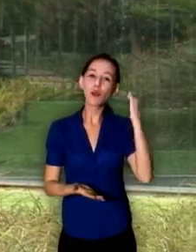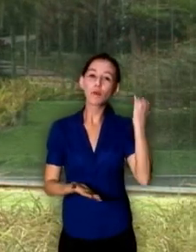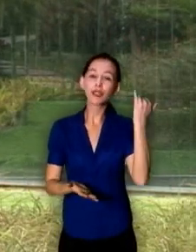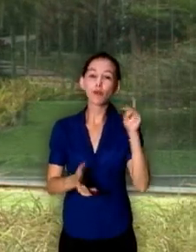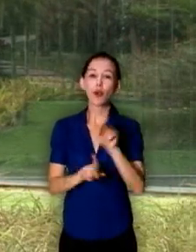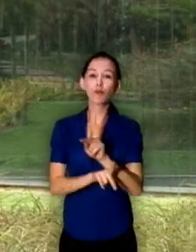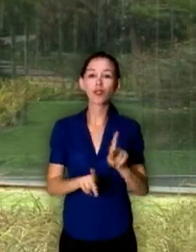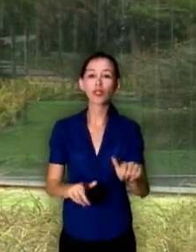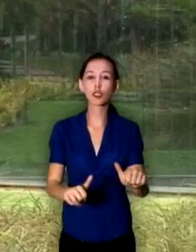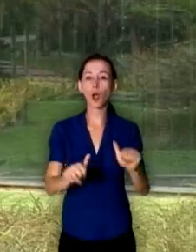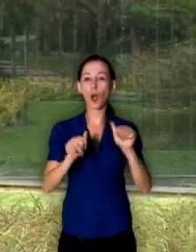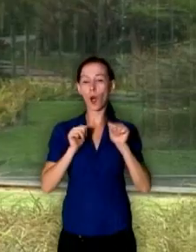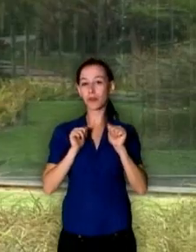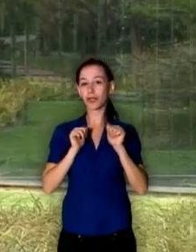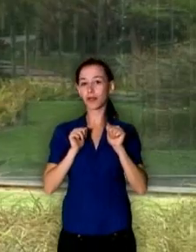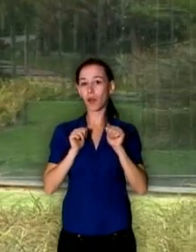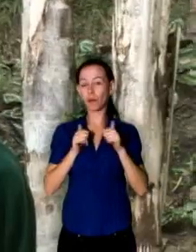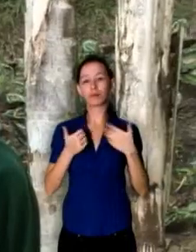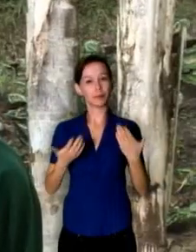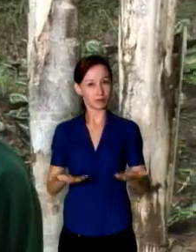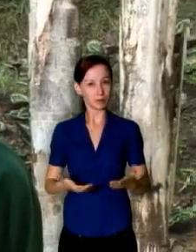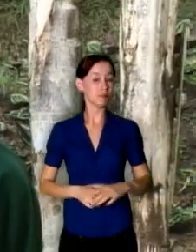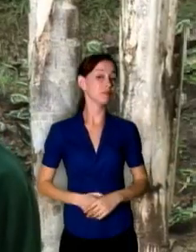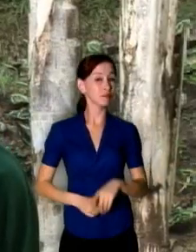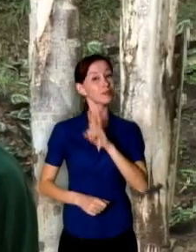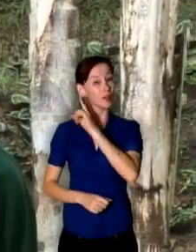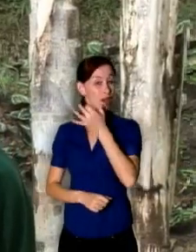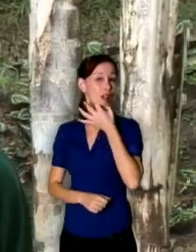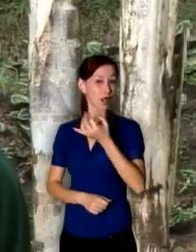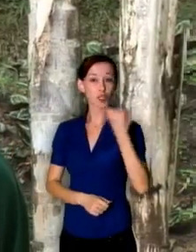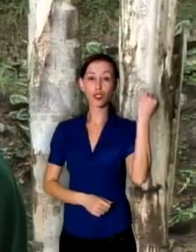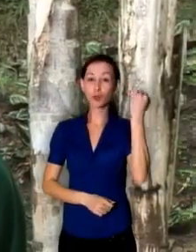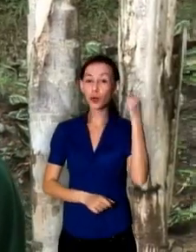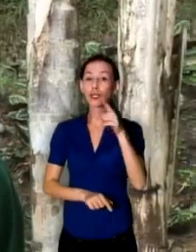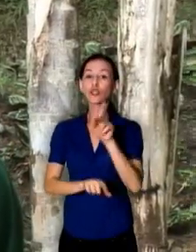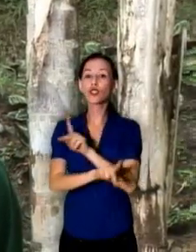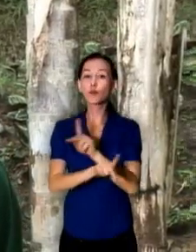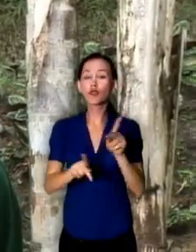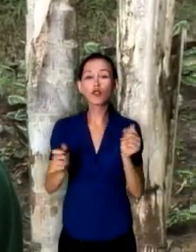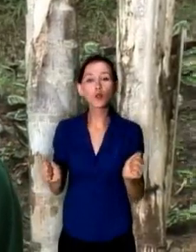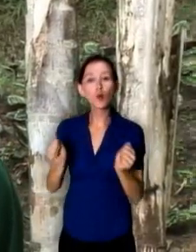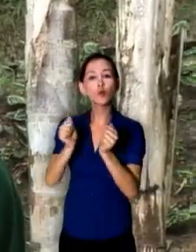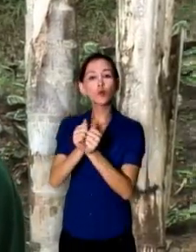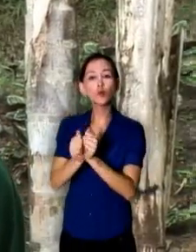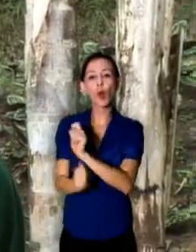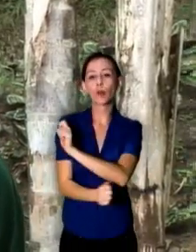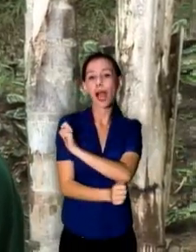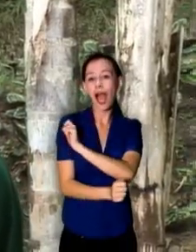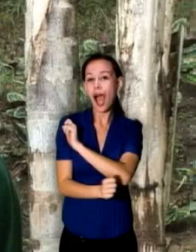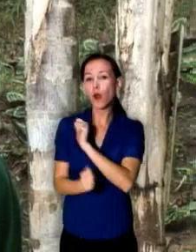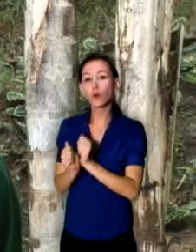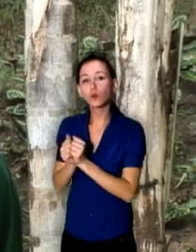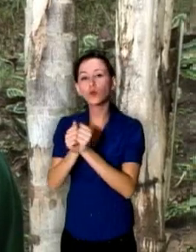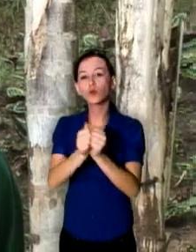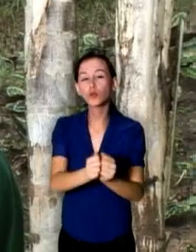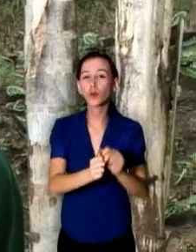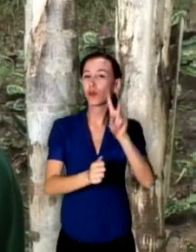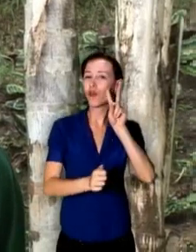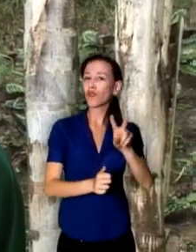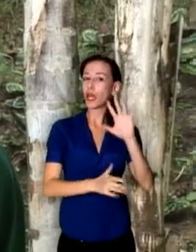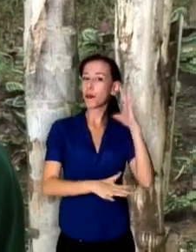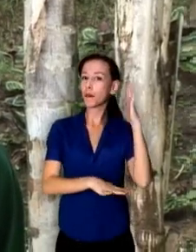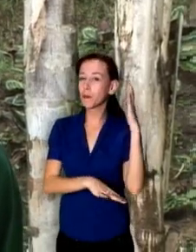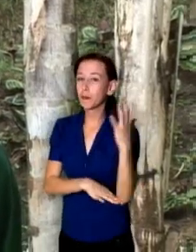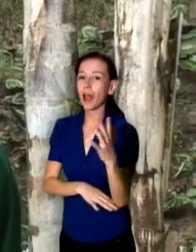principal omissão que um professor pode praticar. Eu acho importante os professores saírem com os alunos para